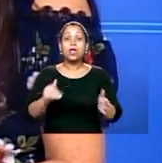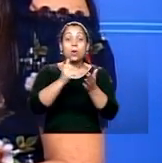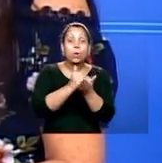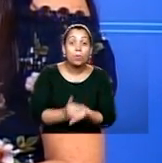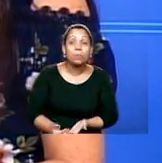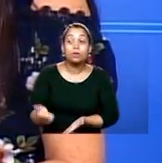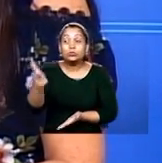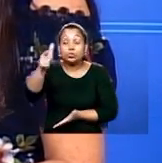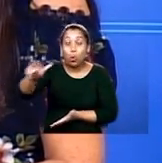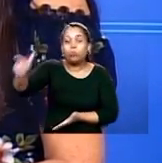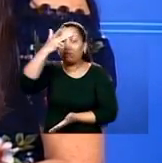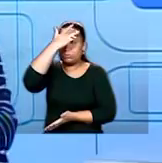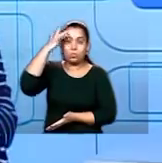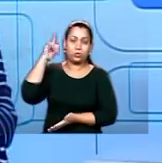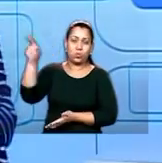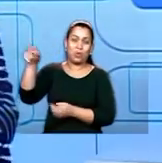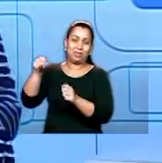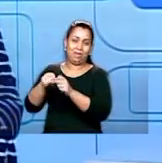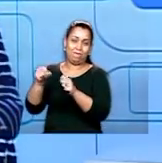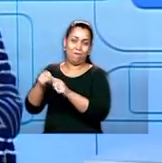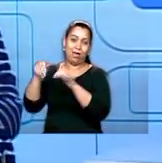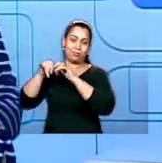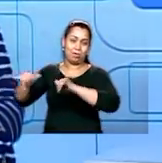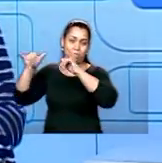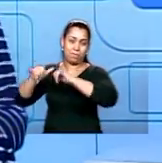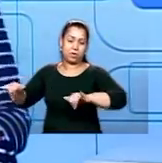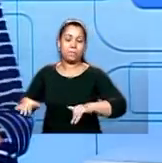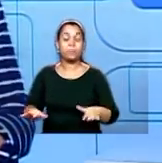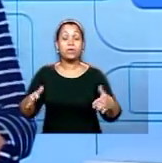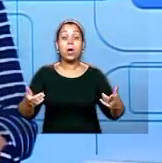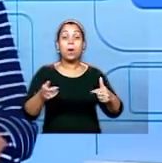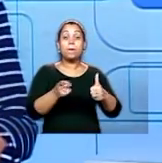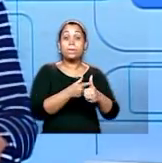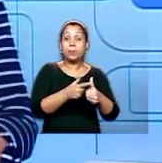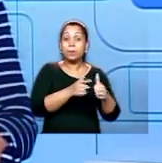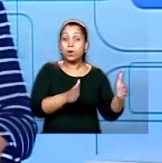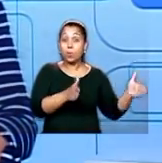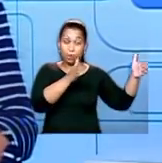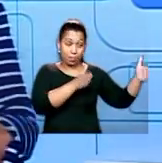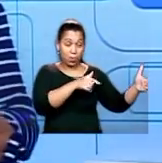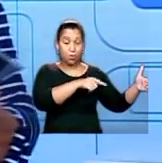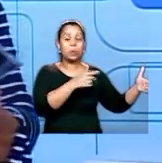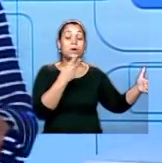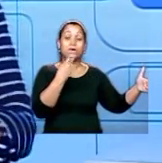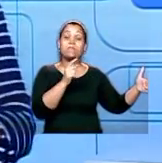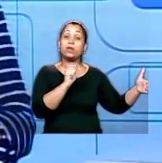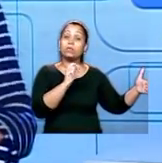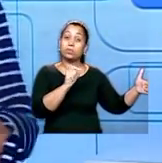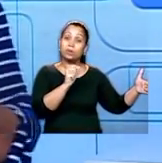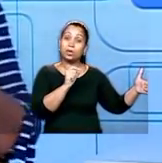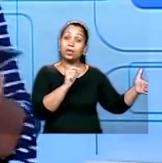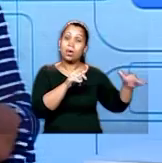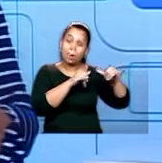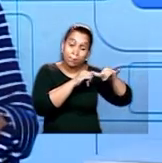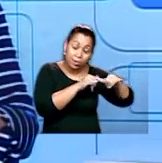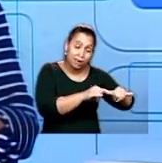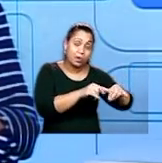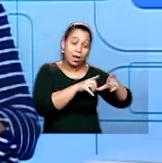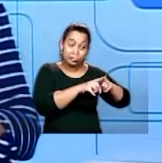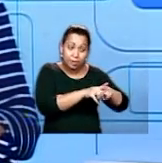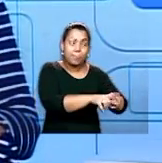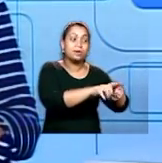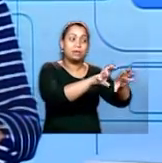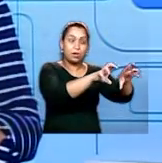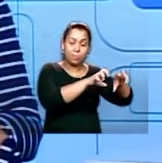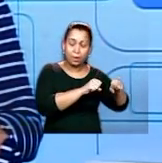iniciativas de terceiros. A gente estava falando no primeiro bloco da captação junto aos supermercados e parceiros de